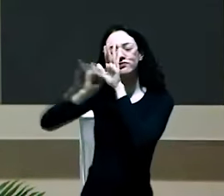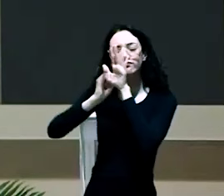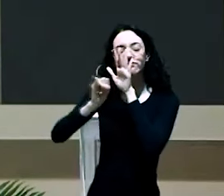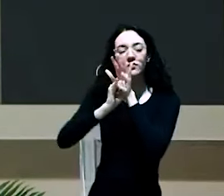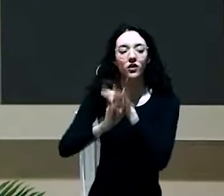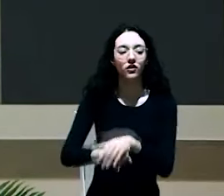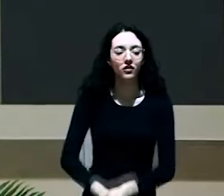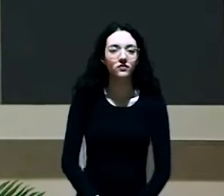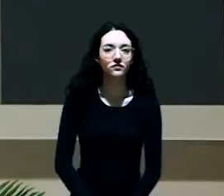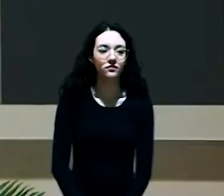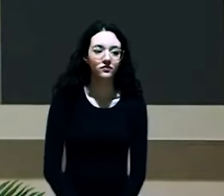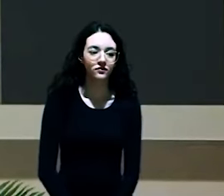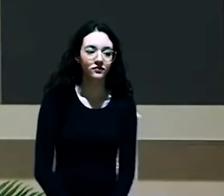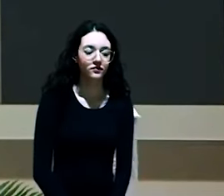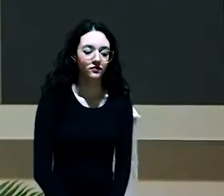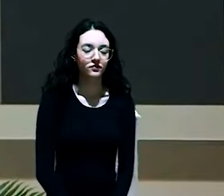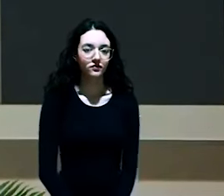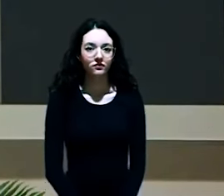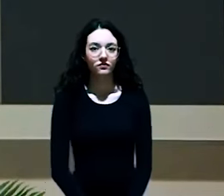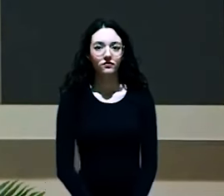Eu sei que tem coração aqui apaixonado,